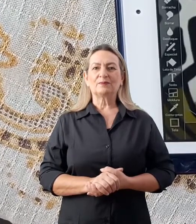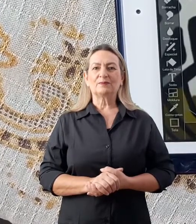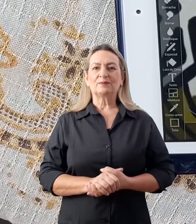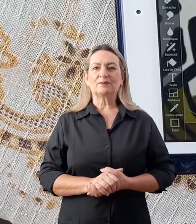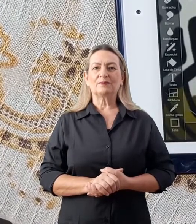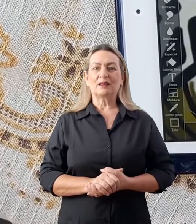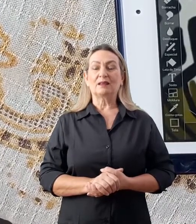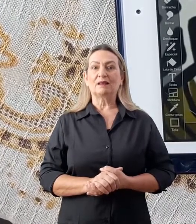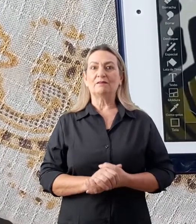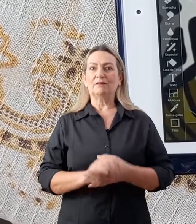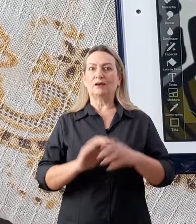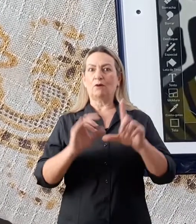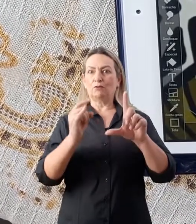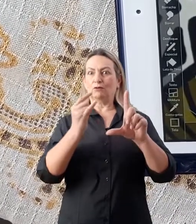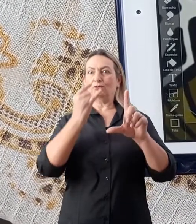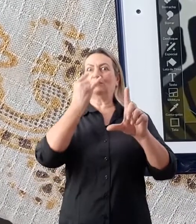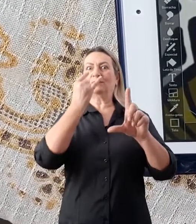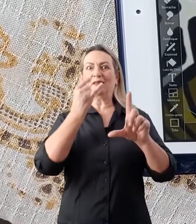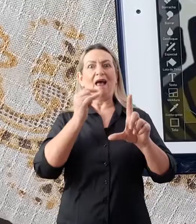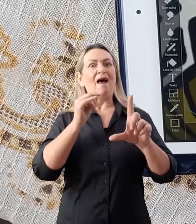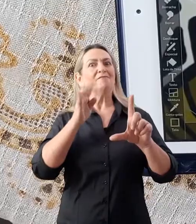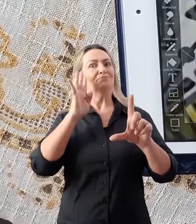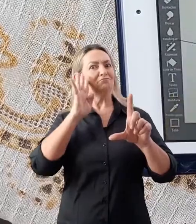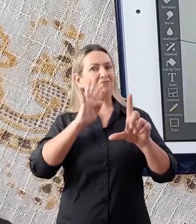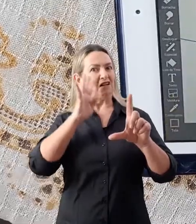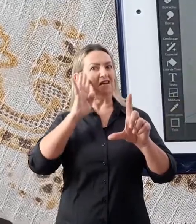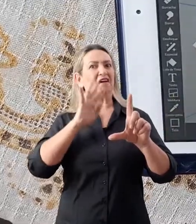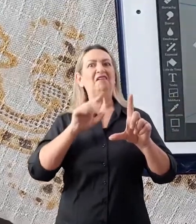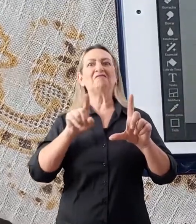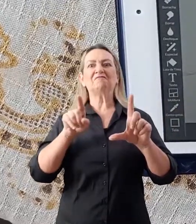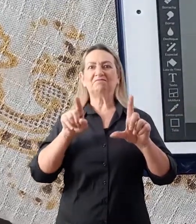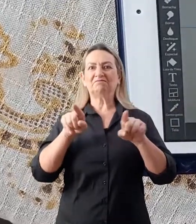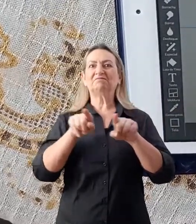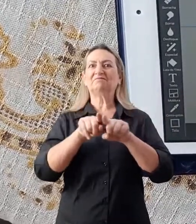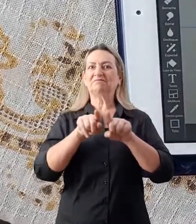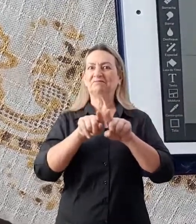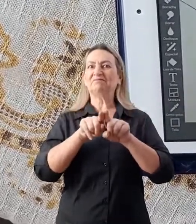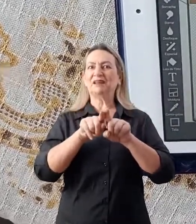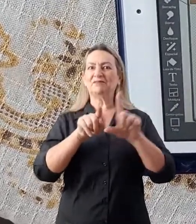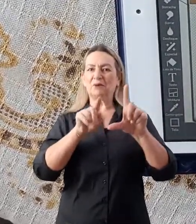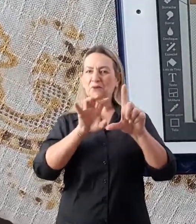Também gera um efeito interessante.